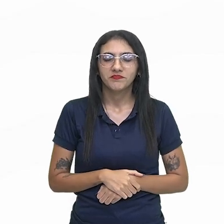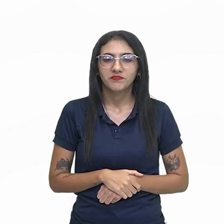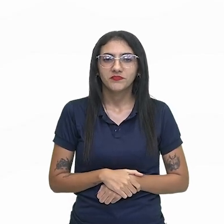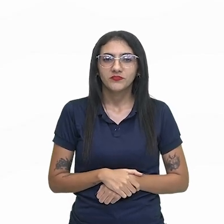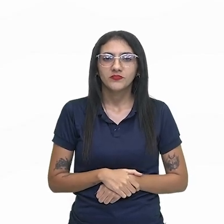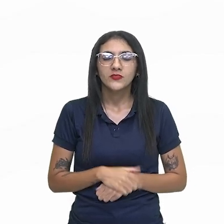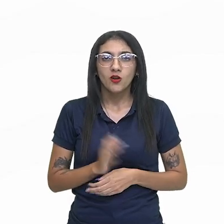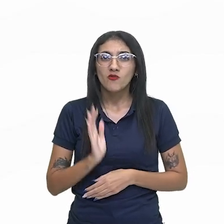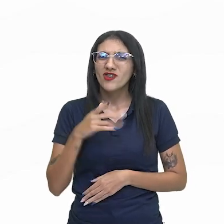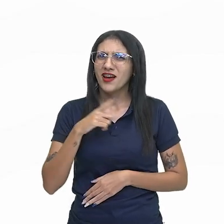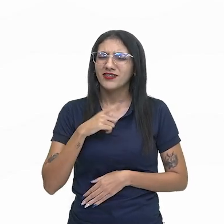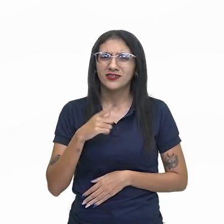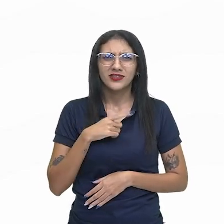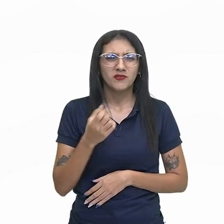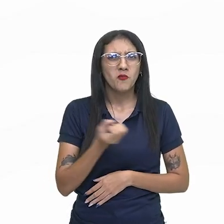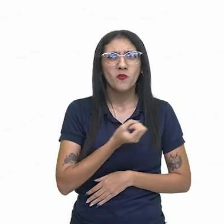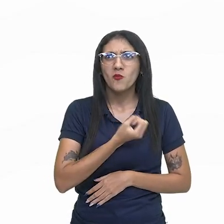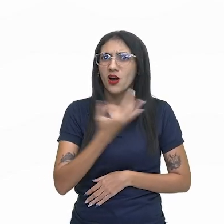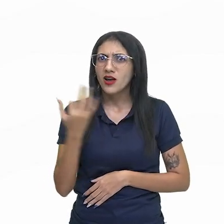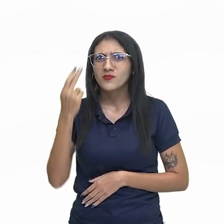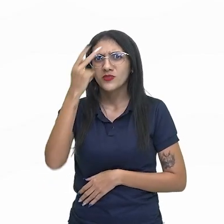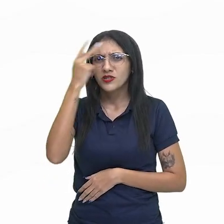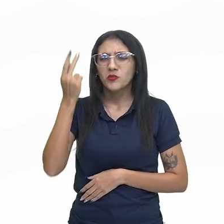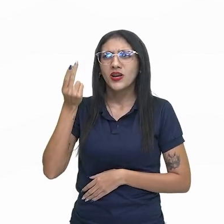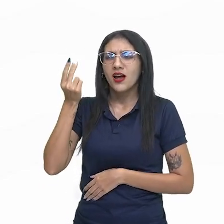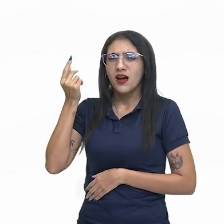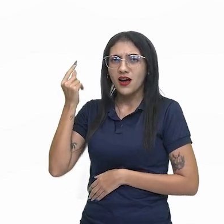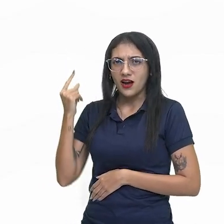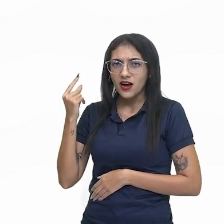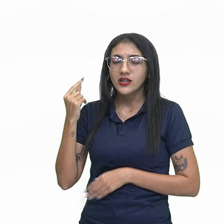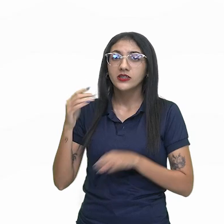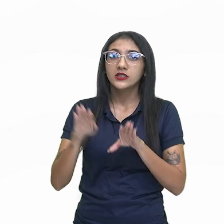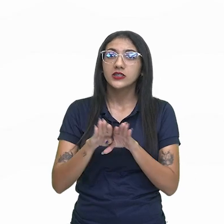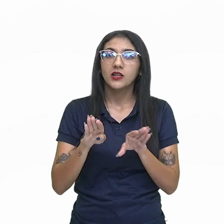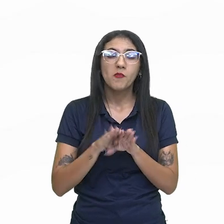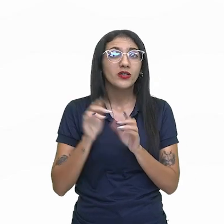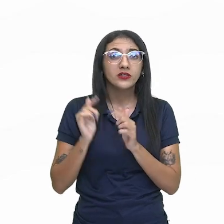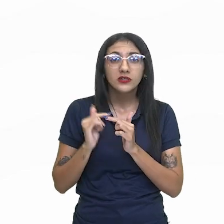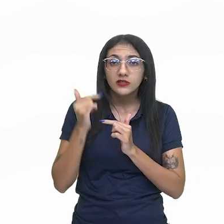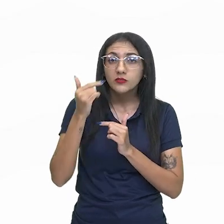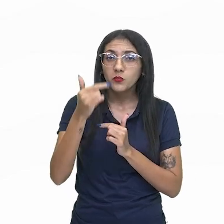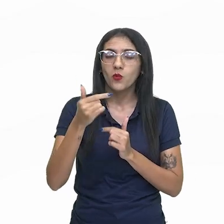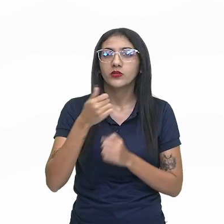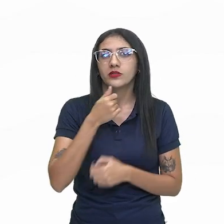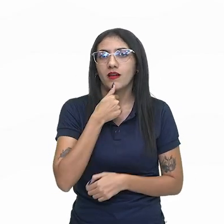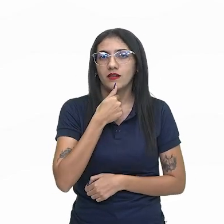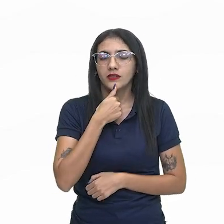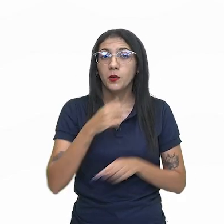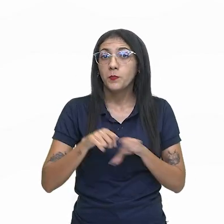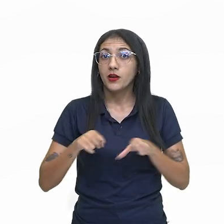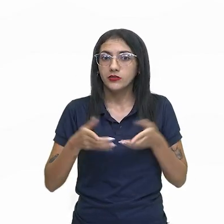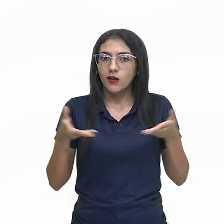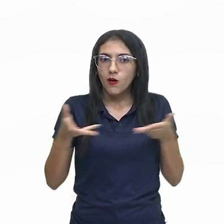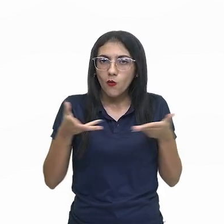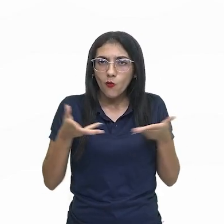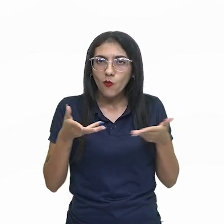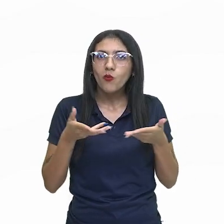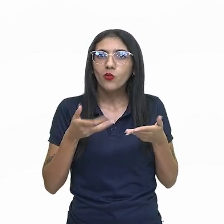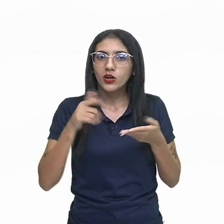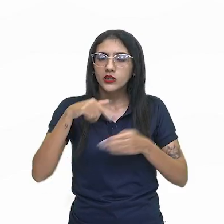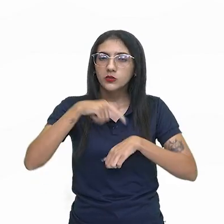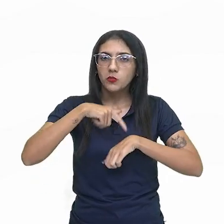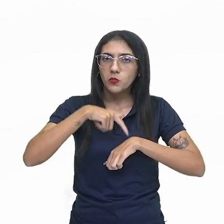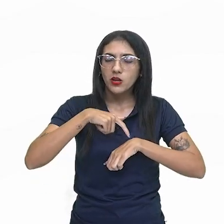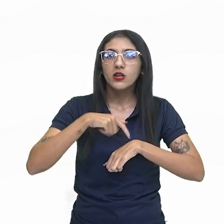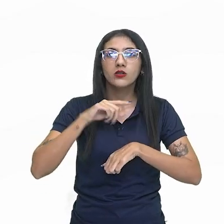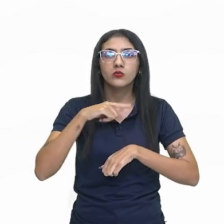já passaram por aqui, muitas pessoas ainda vão vir depois que nós morrermos, mas agora, nesse momento, a gente está em